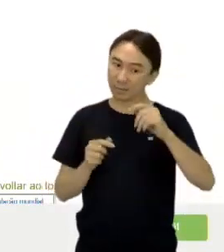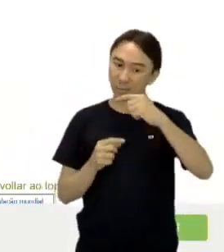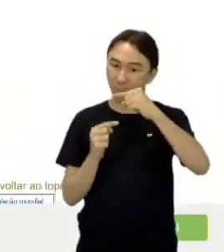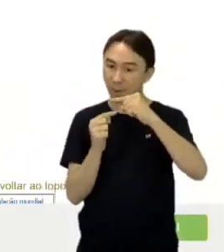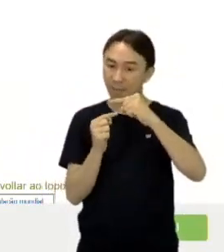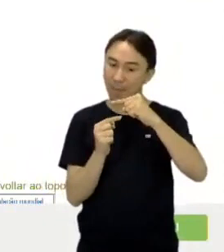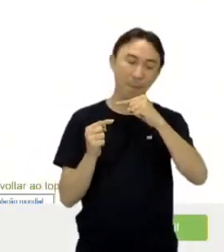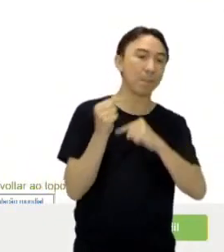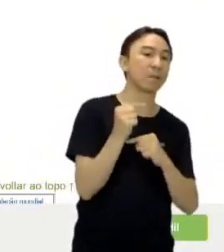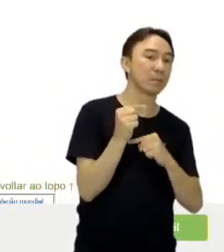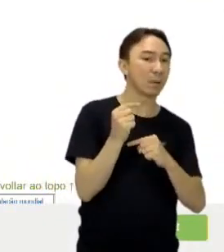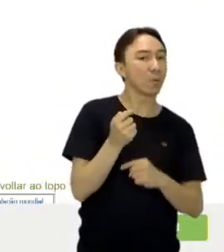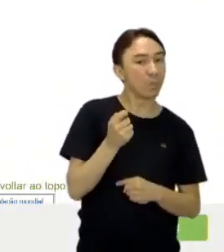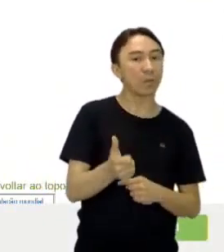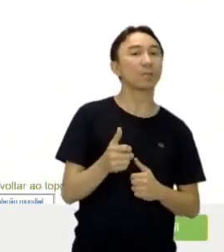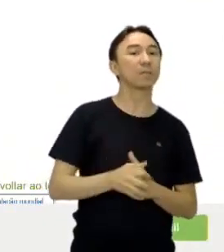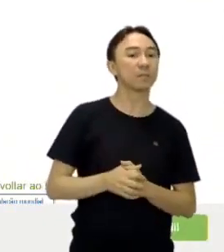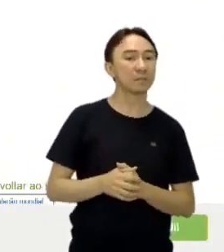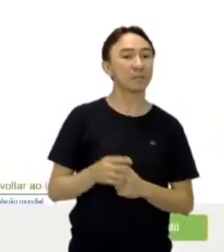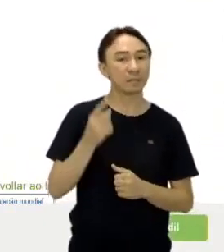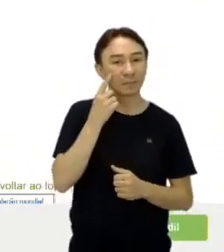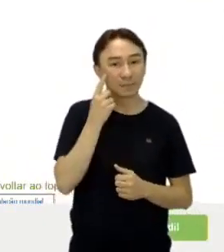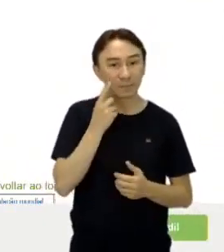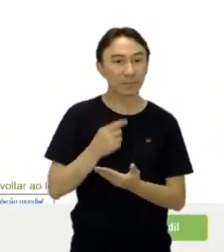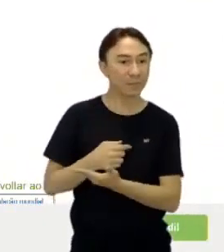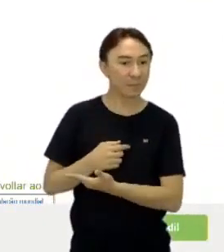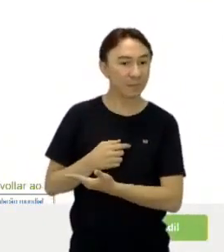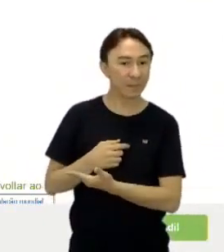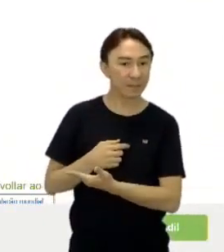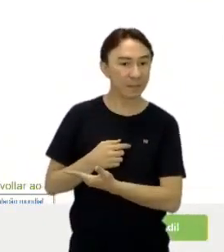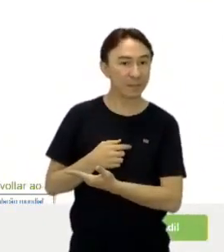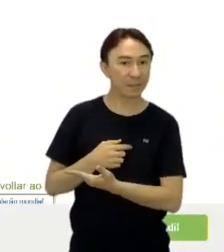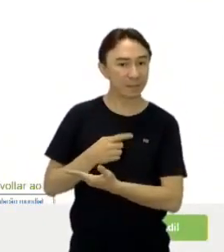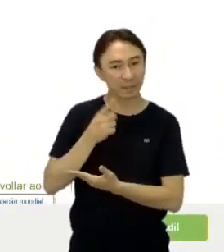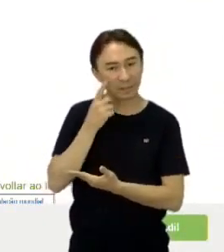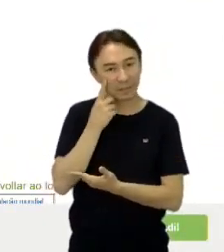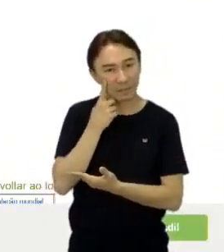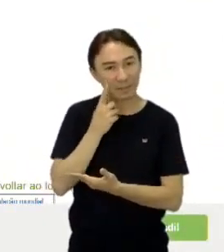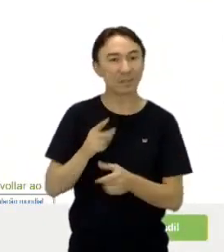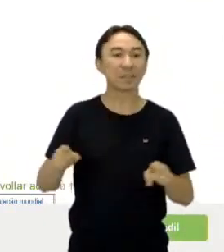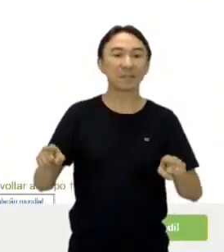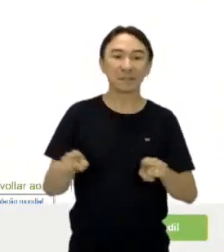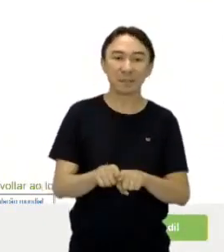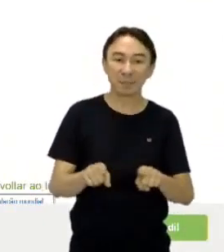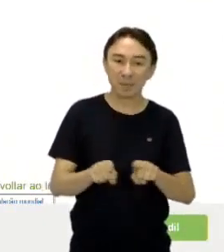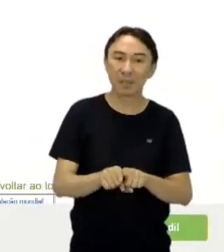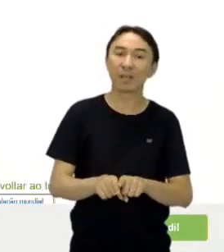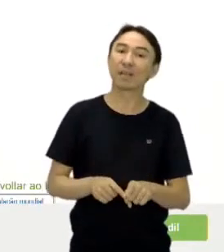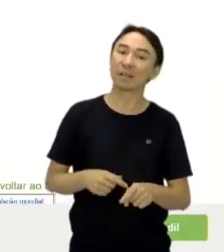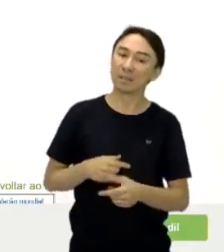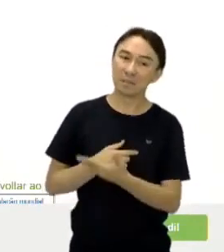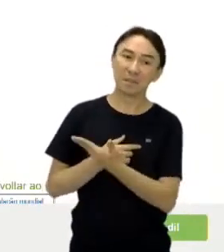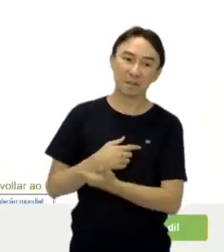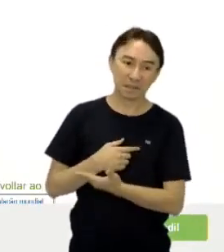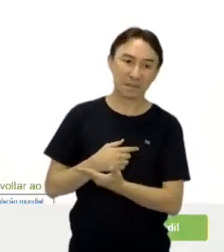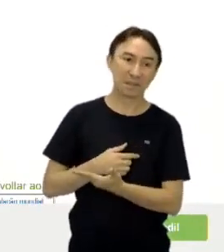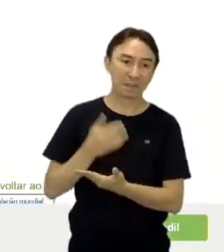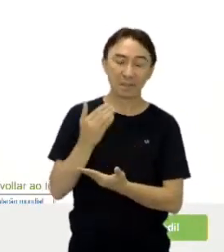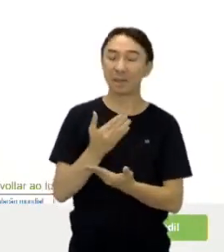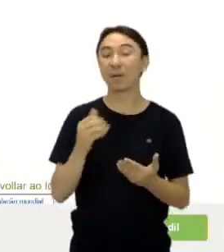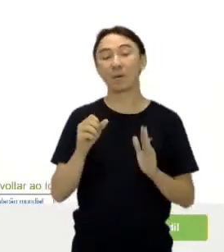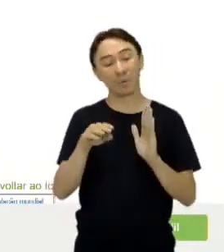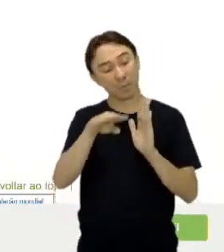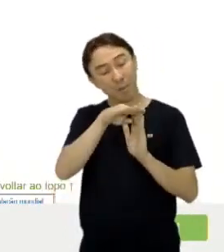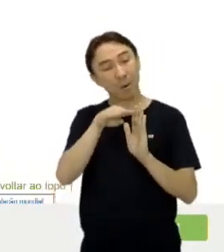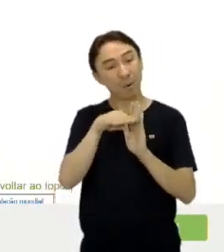com pouco mais aí de 215 milhões de habitantes, e a Nigéria, né, com quase aí